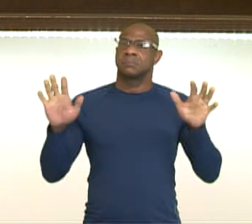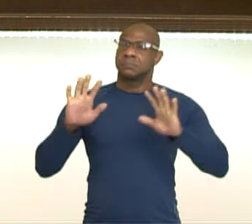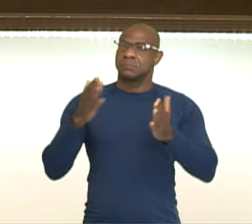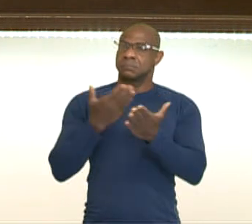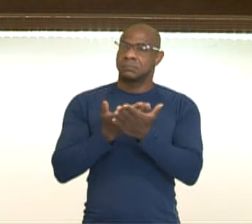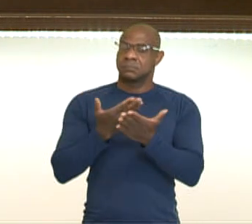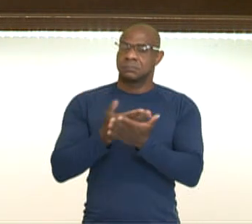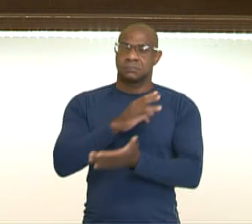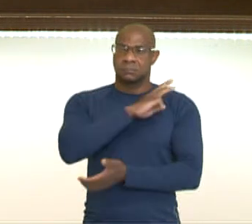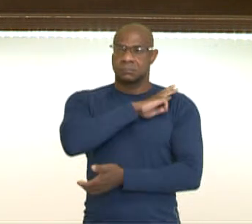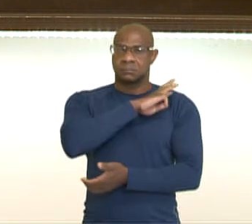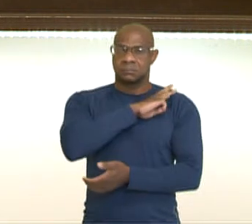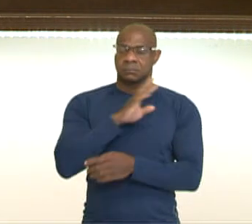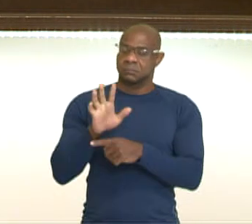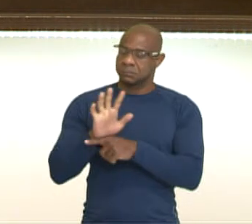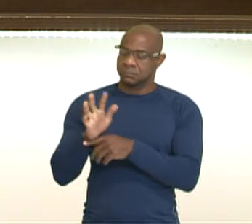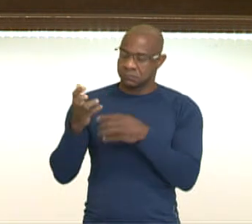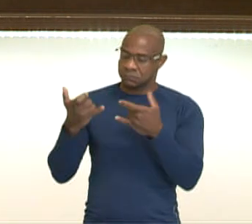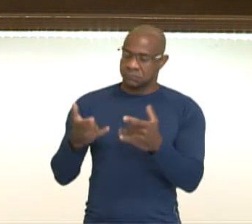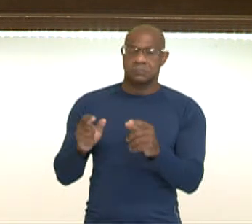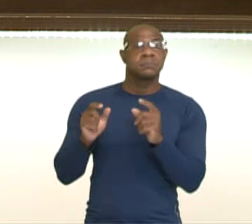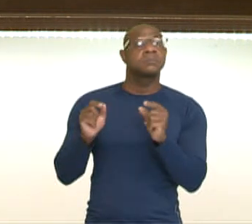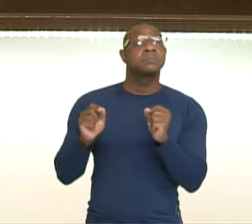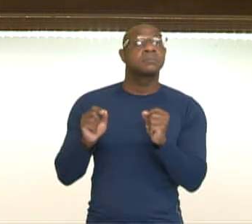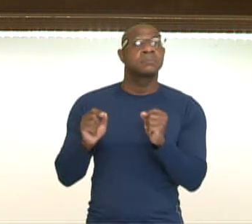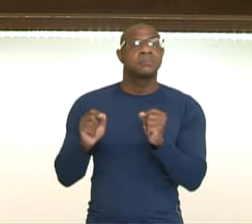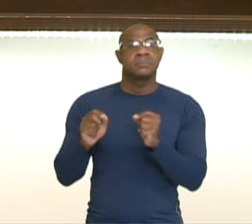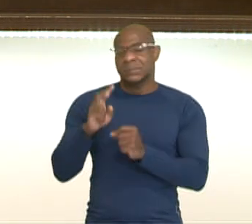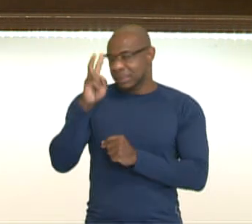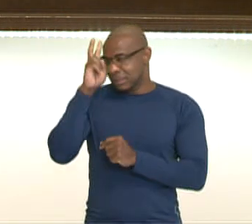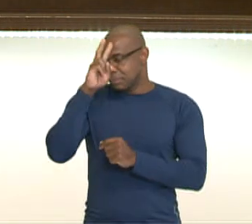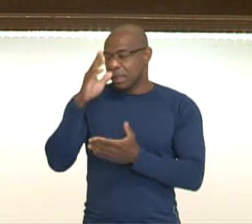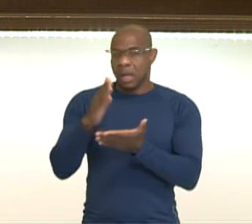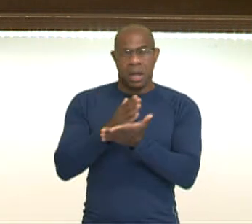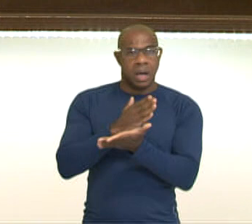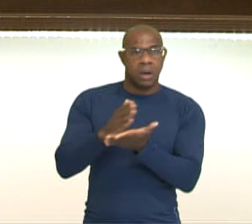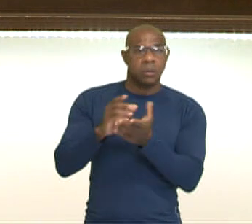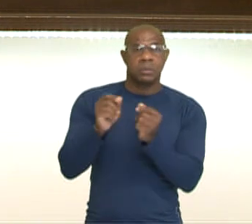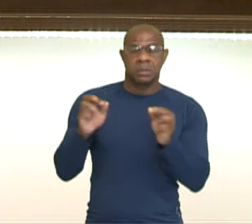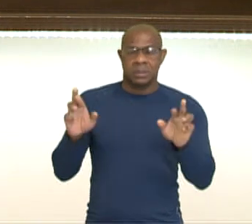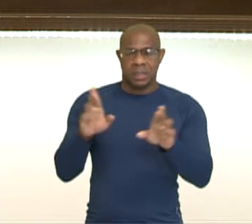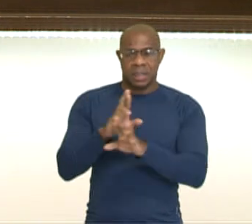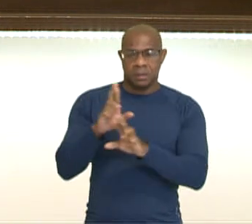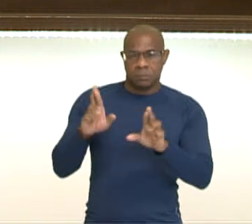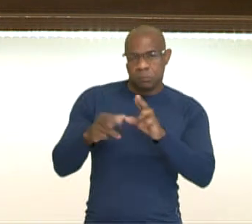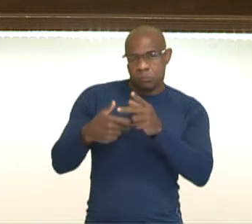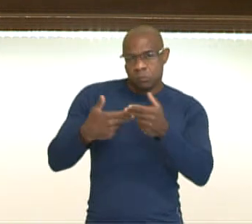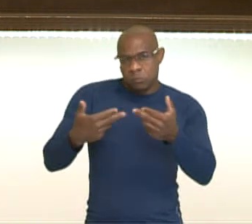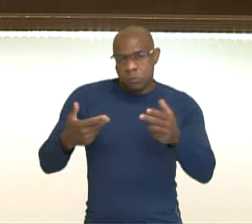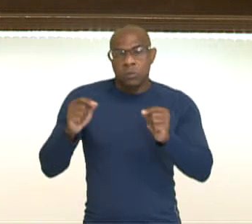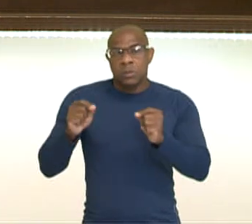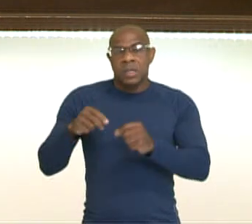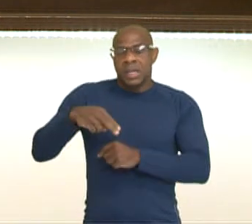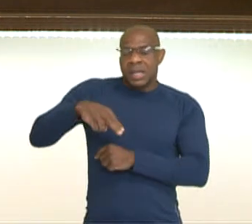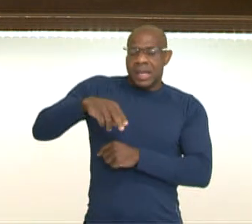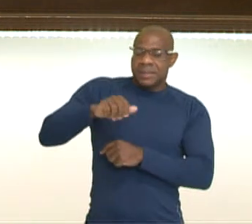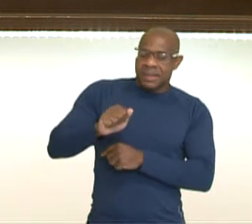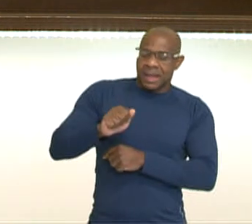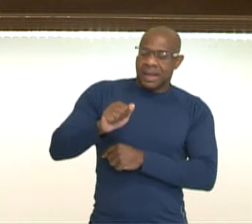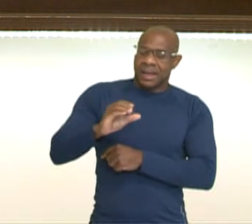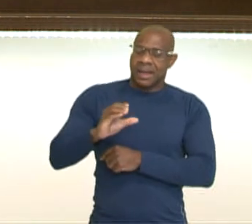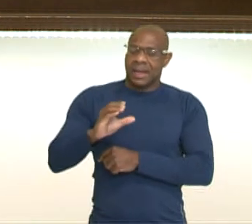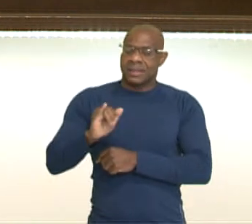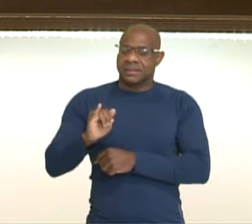Olá, estudantes da terceira série. Nesse vídeo vamos resgatar alguns aspectos relacionados a nacionalismo. Para isso, é interessante fazermos